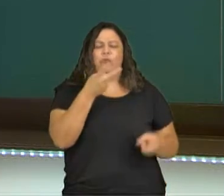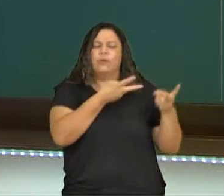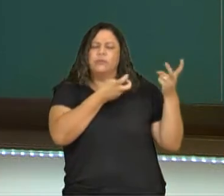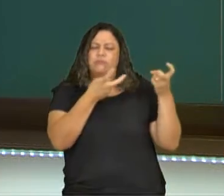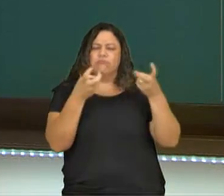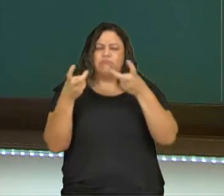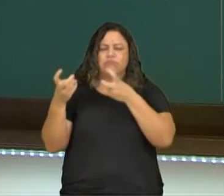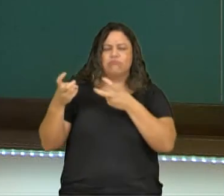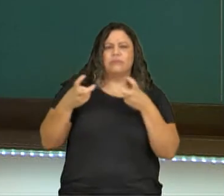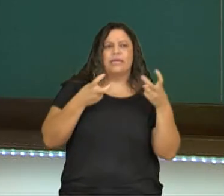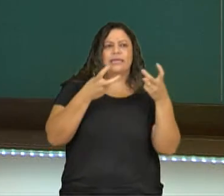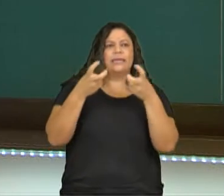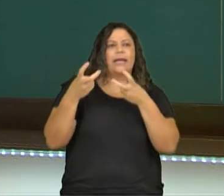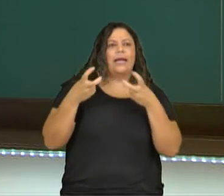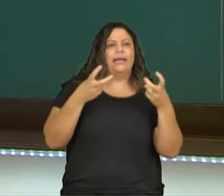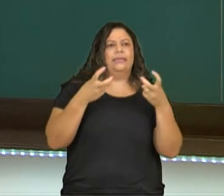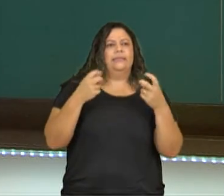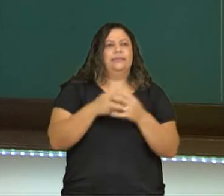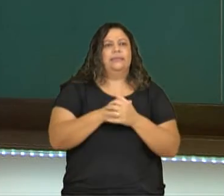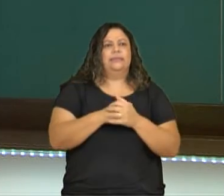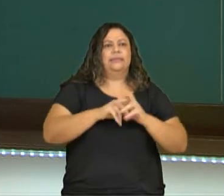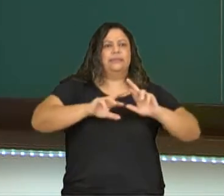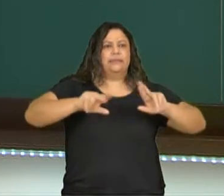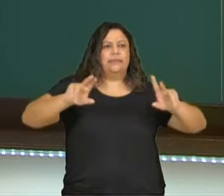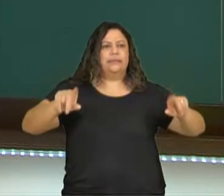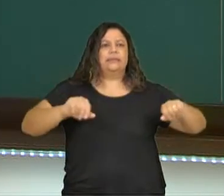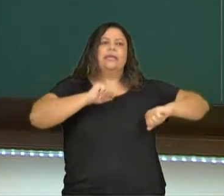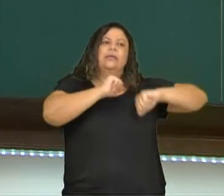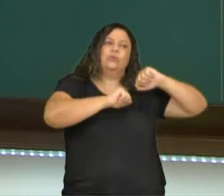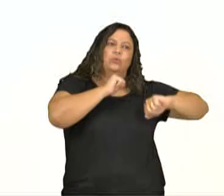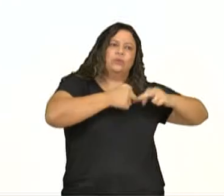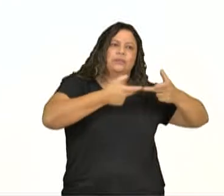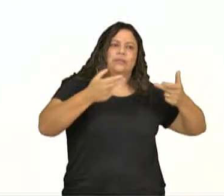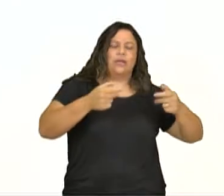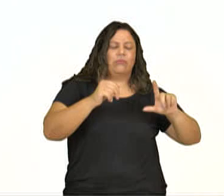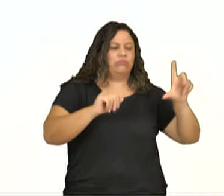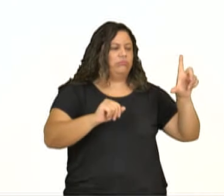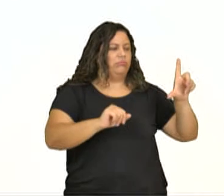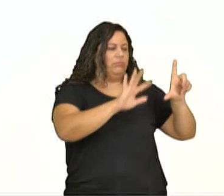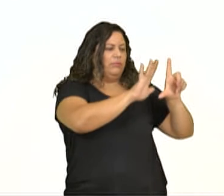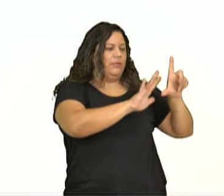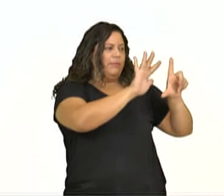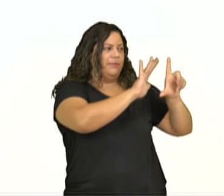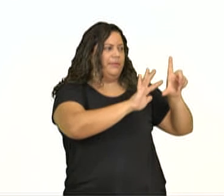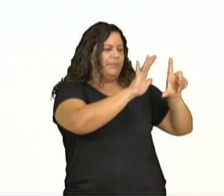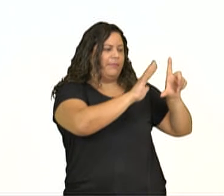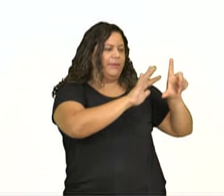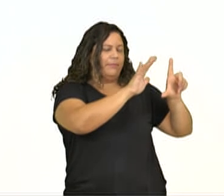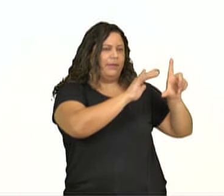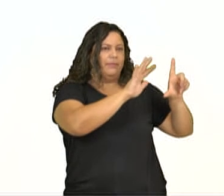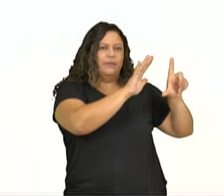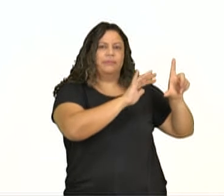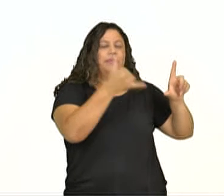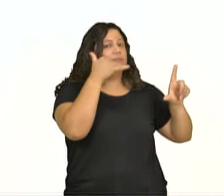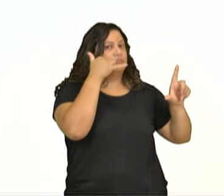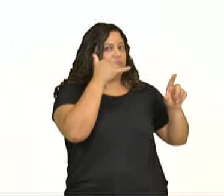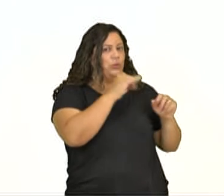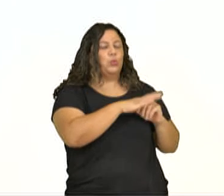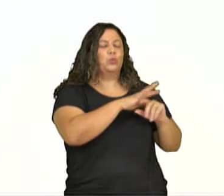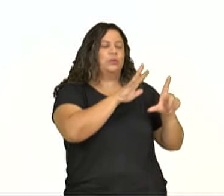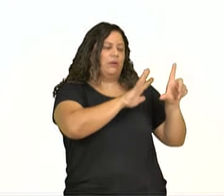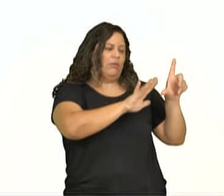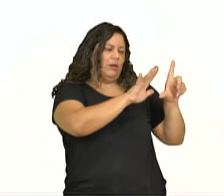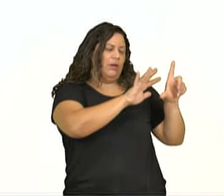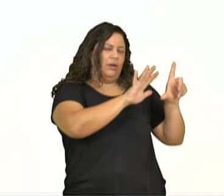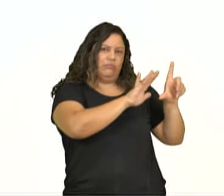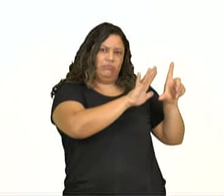industrial. Então, veja, nessa reportagem, se você apontar aqui com o seu celular para o QR Code, você tem acesso à